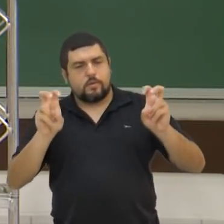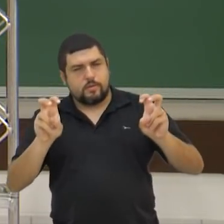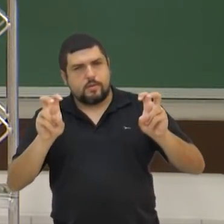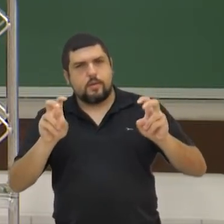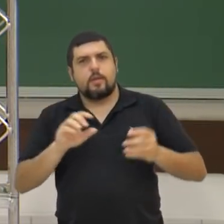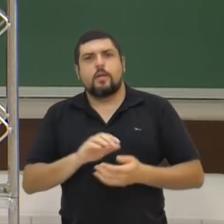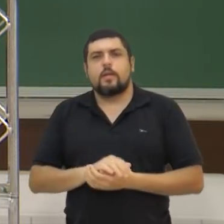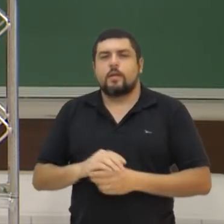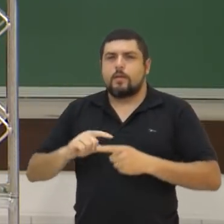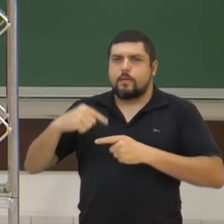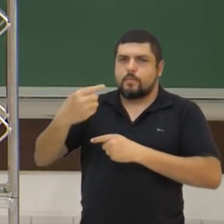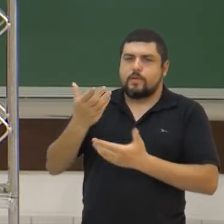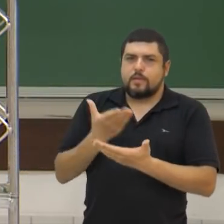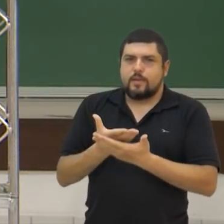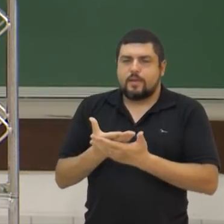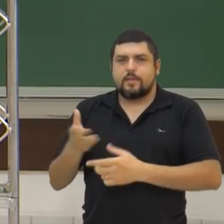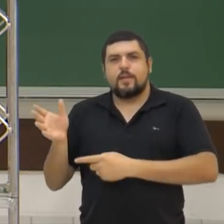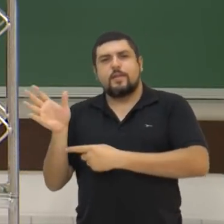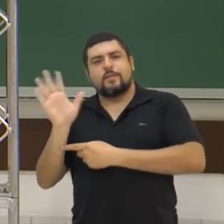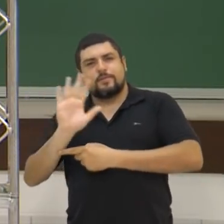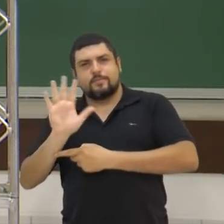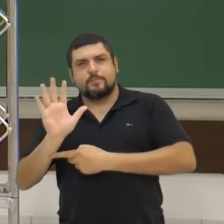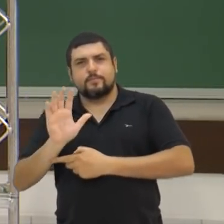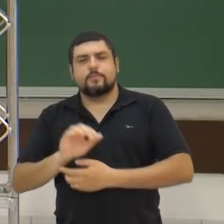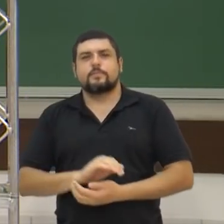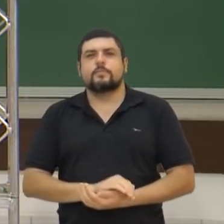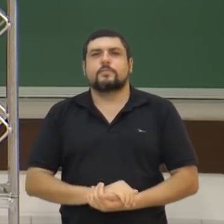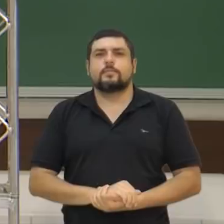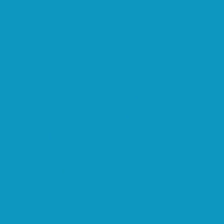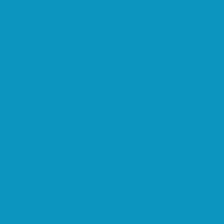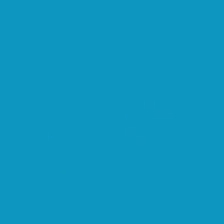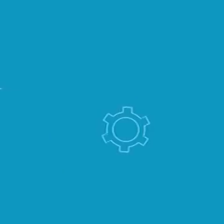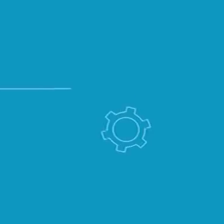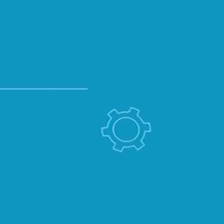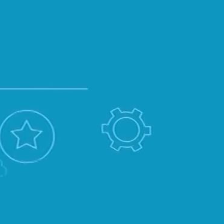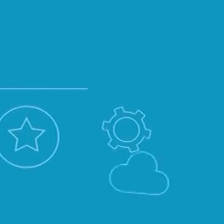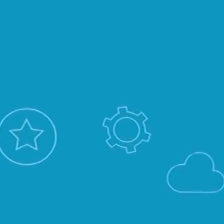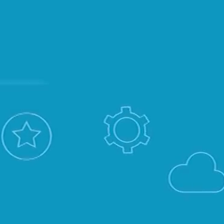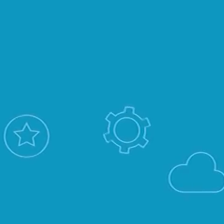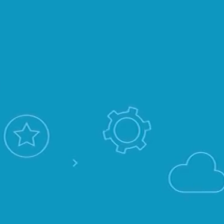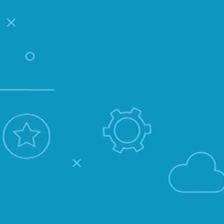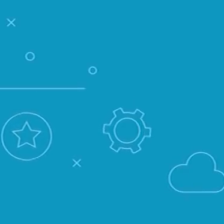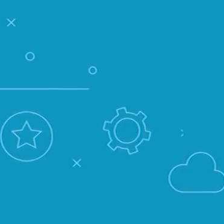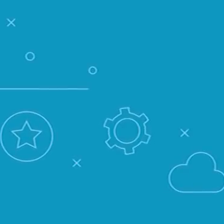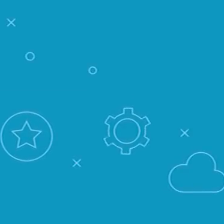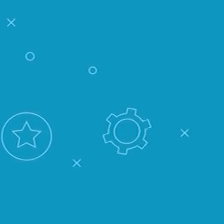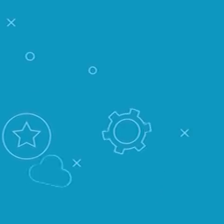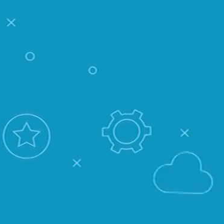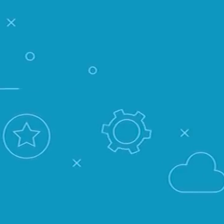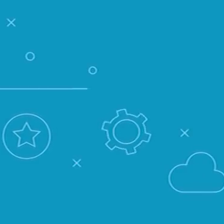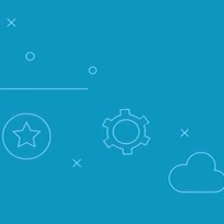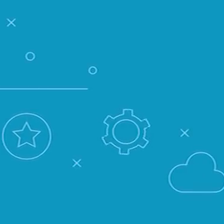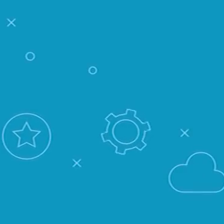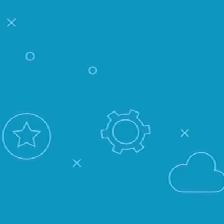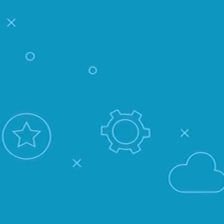não percam. Até mais, um abraço e sejam extraordinários!